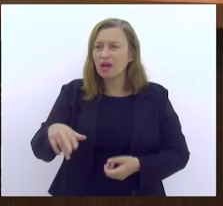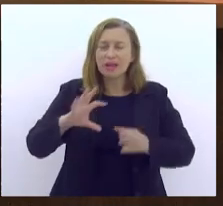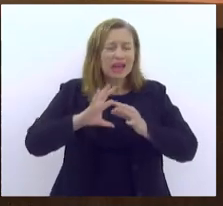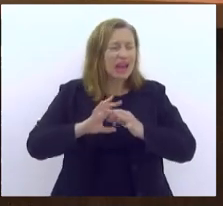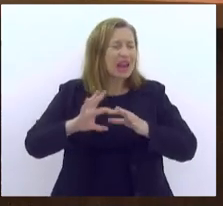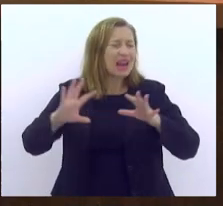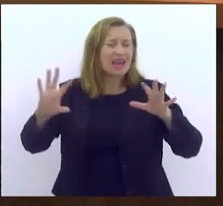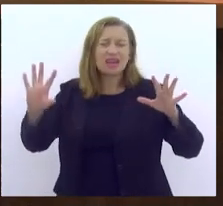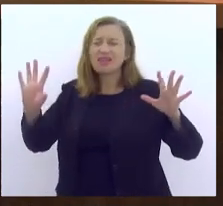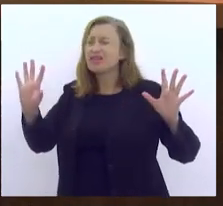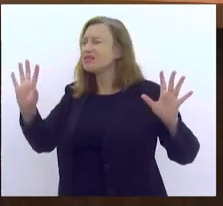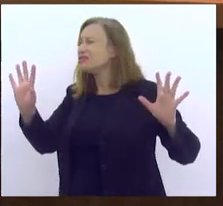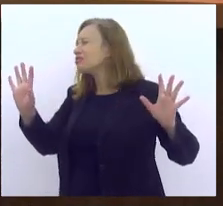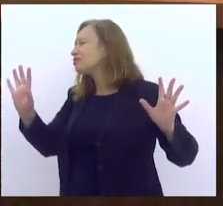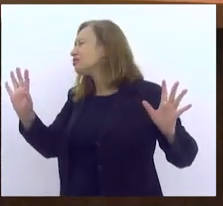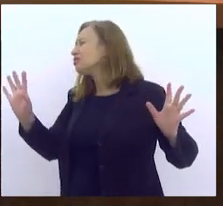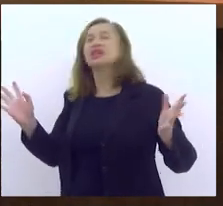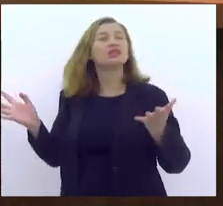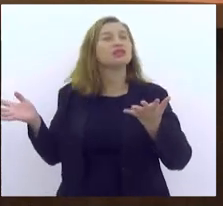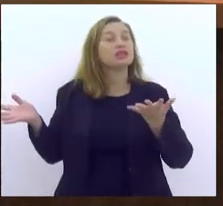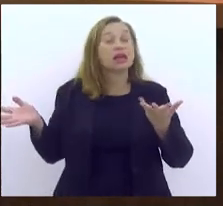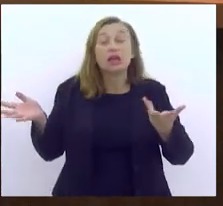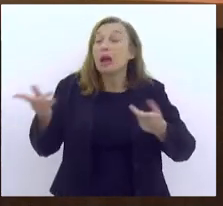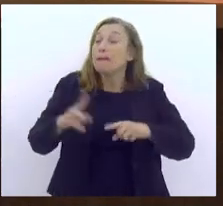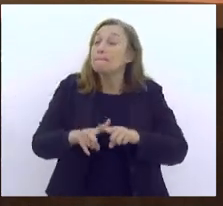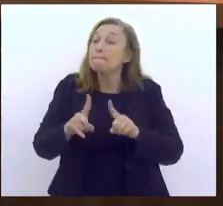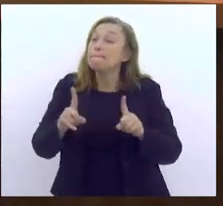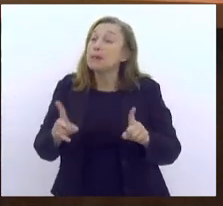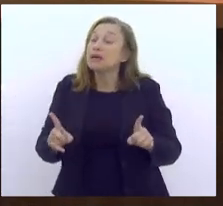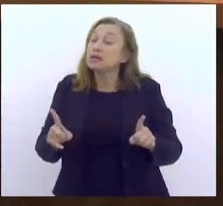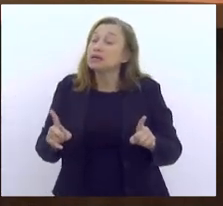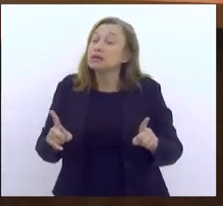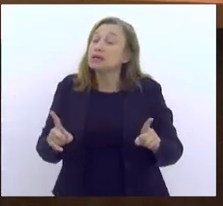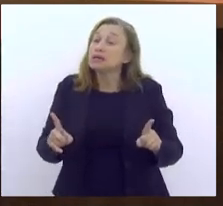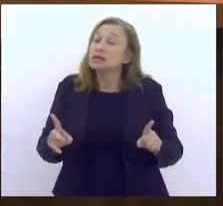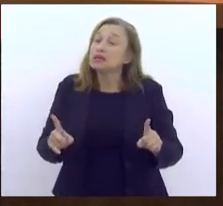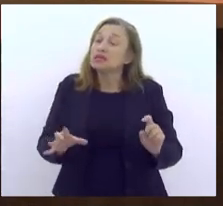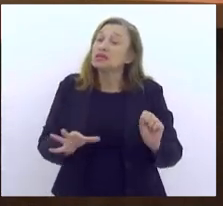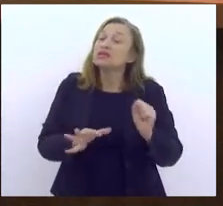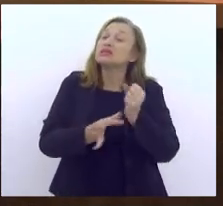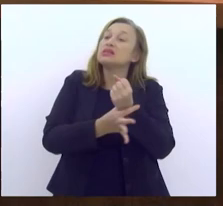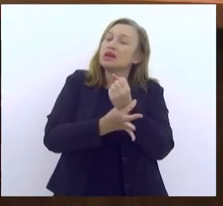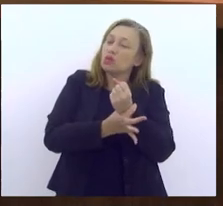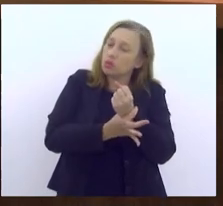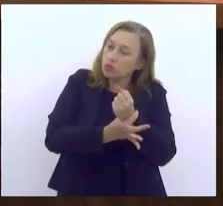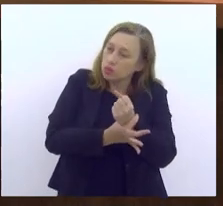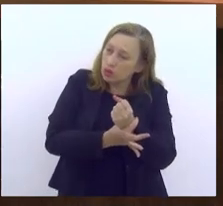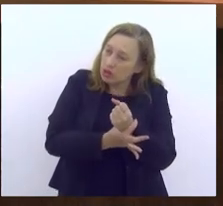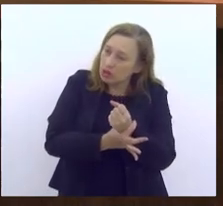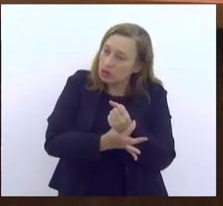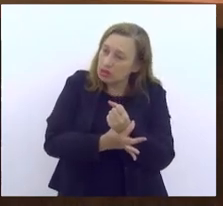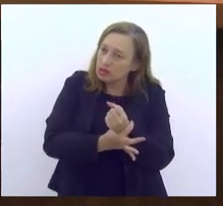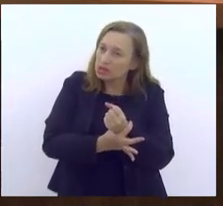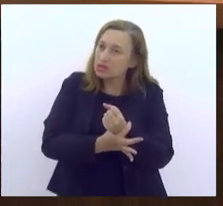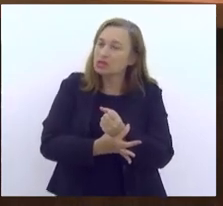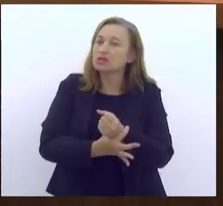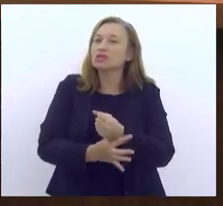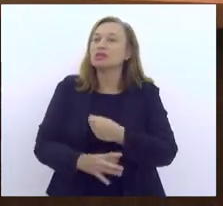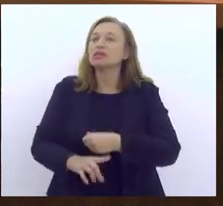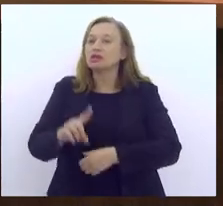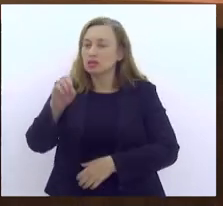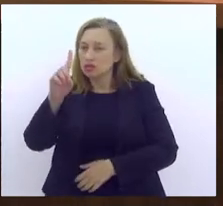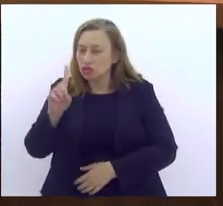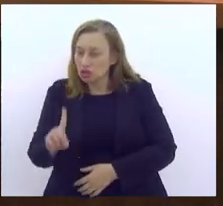de maneira livre, mas estabelecida ali uma segurança que garanta a segurança dos